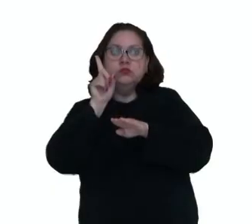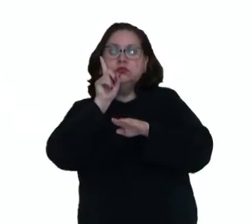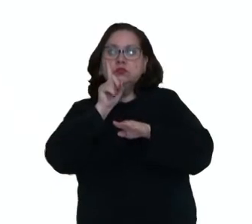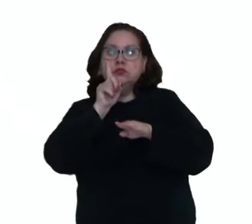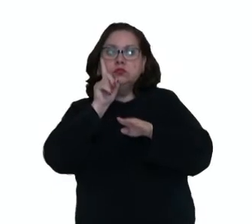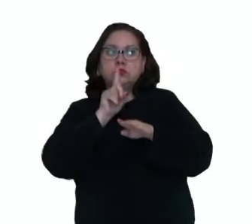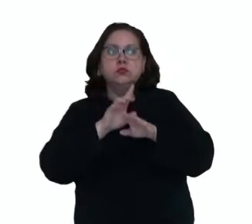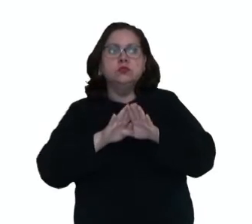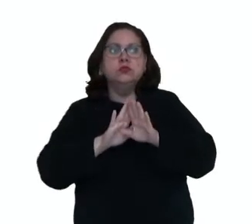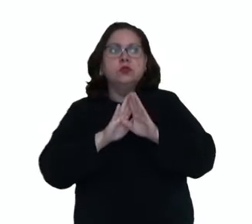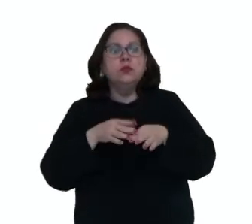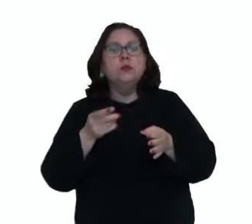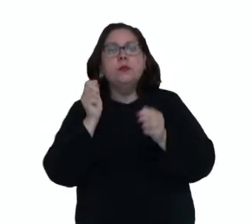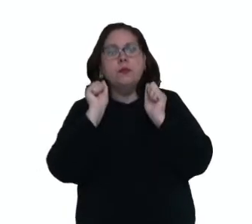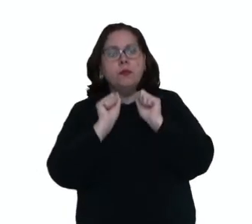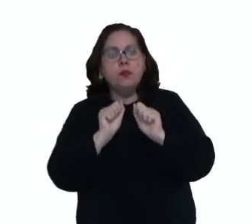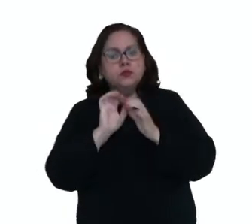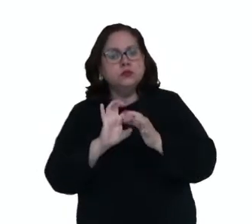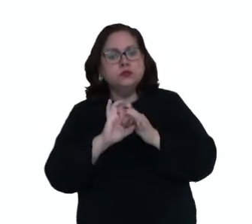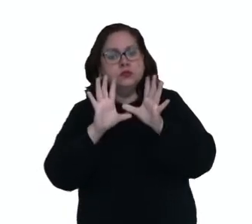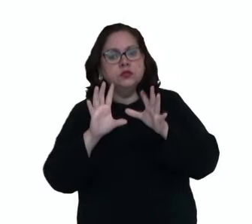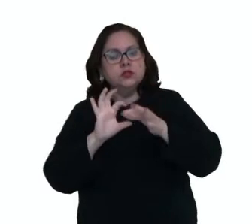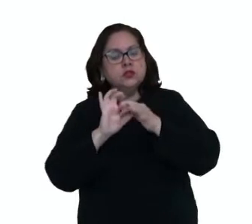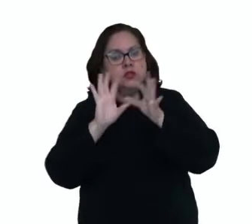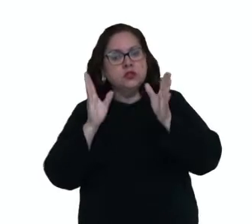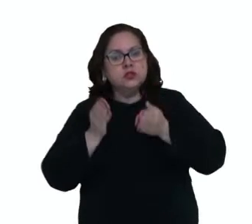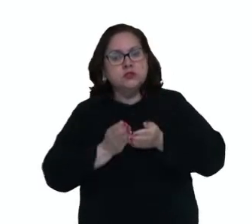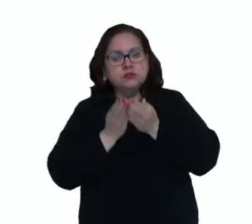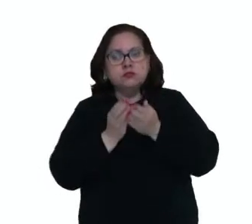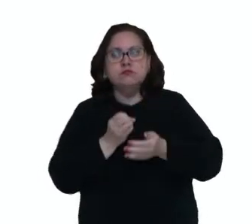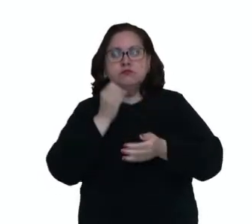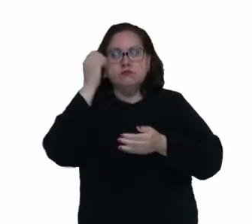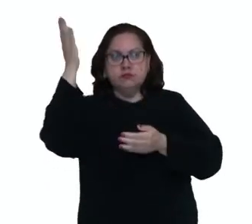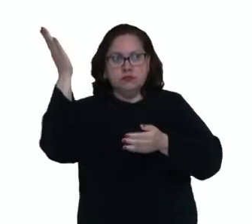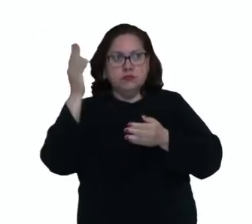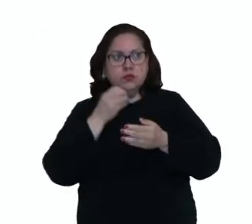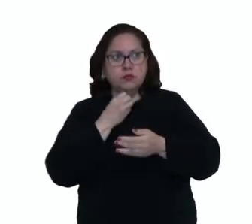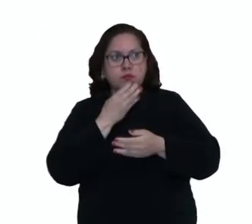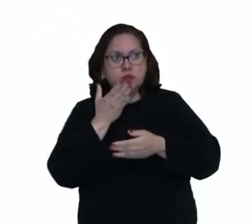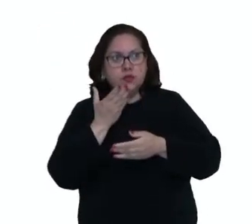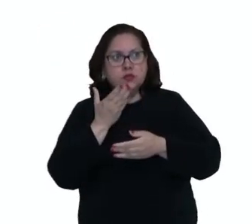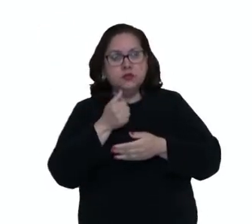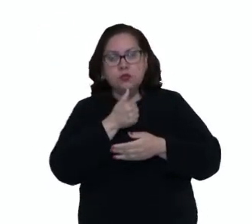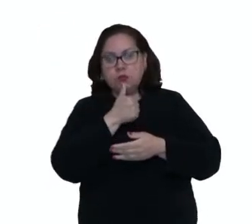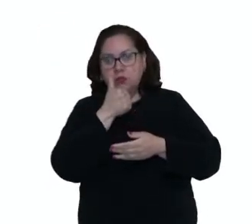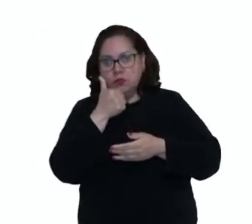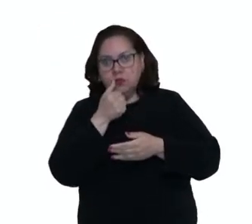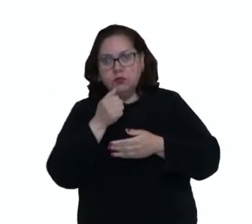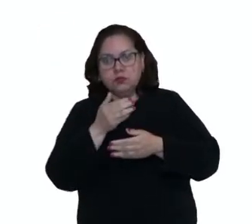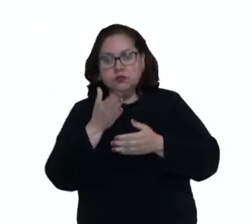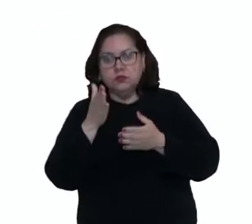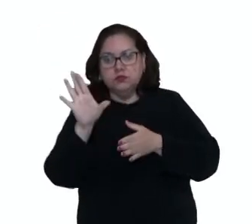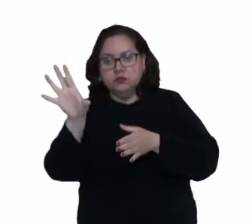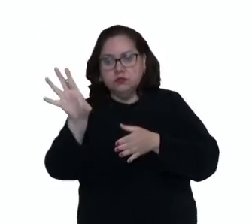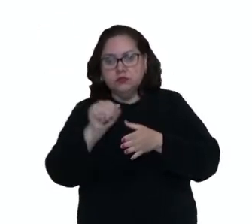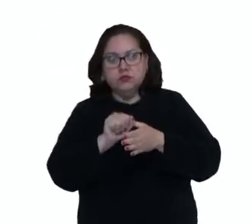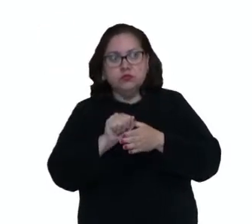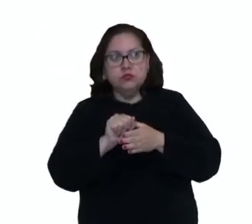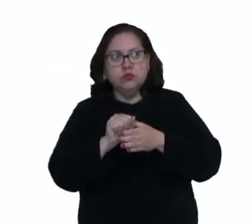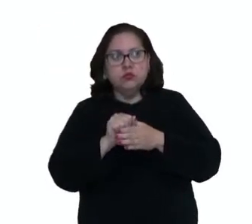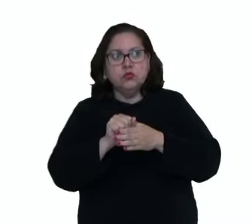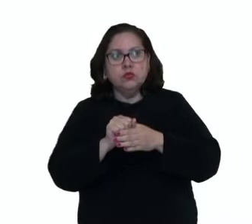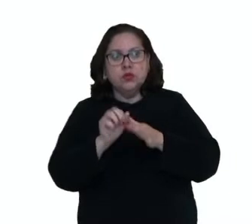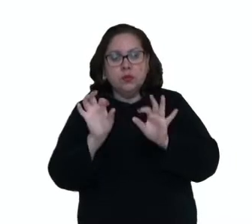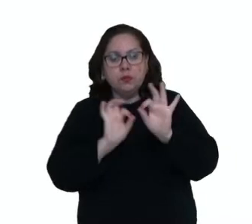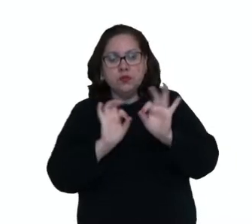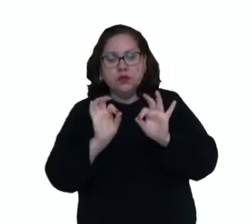Unidos, que vai permitir uma livre importação de bens. Nós vamos ver que vai se adotar a adoção do chamado